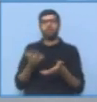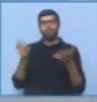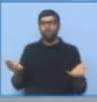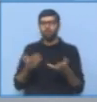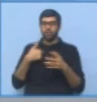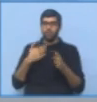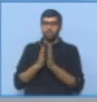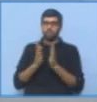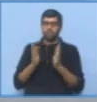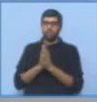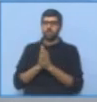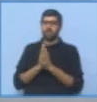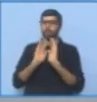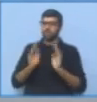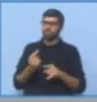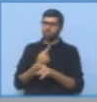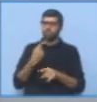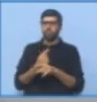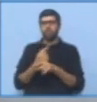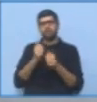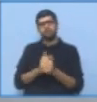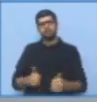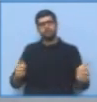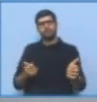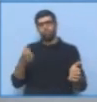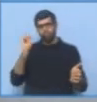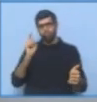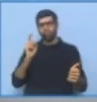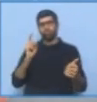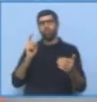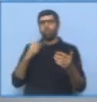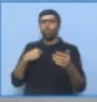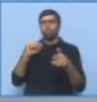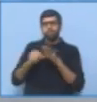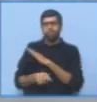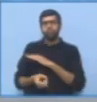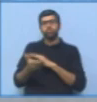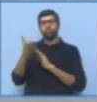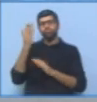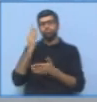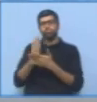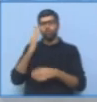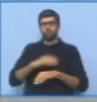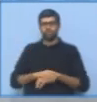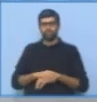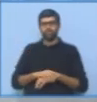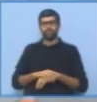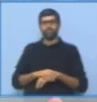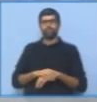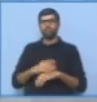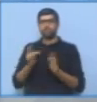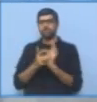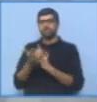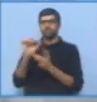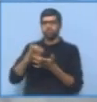a Eucaristia precisa de ser uma coisa mais distante. Não, a Eucaristia precisa ser só mais profundo. E só precisa de ter mais Cristo